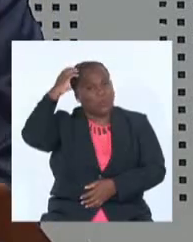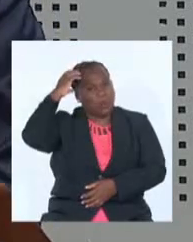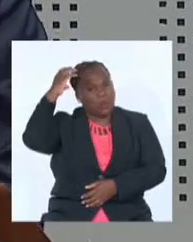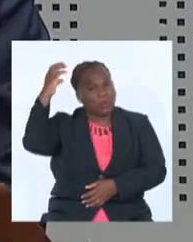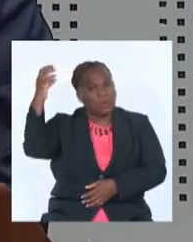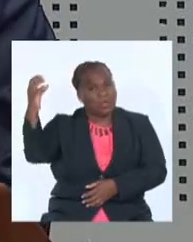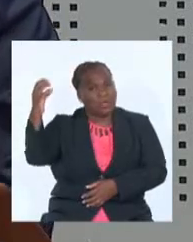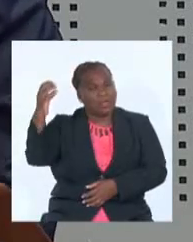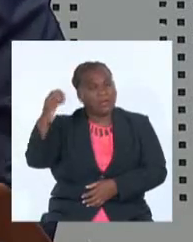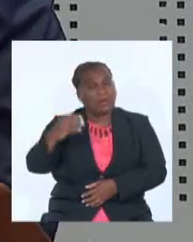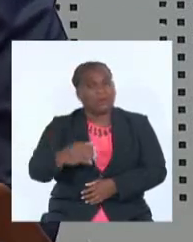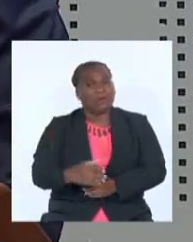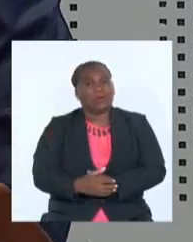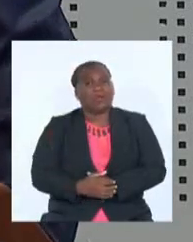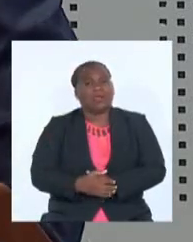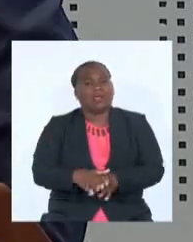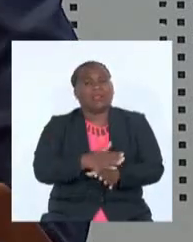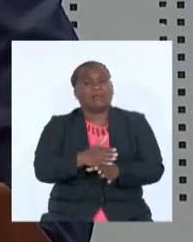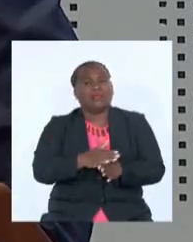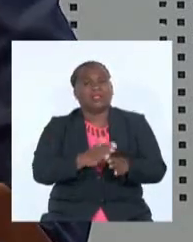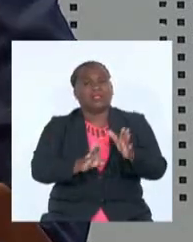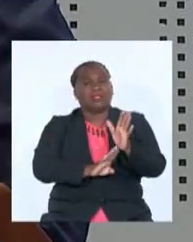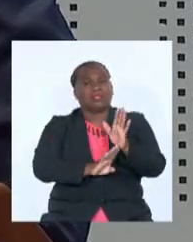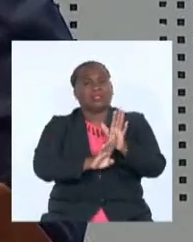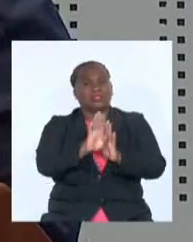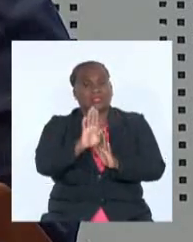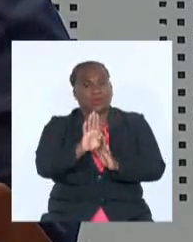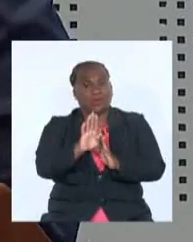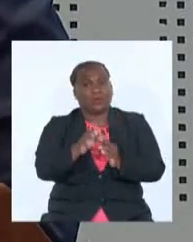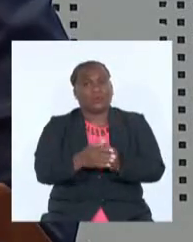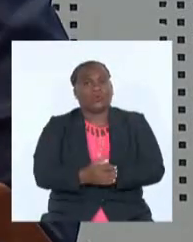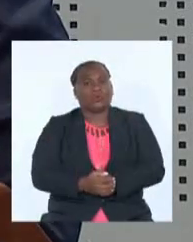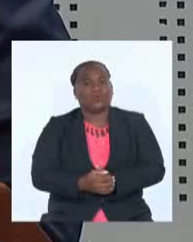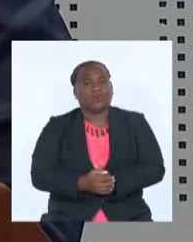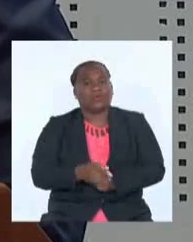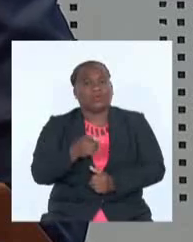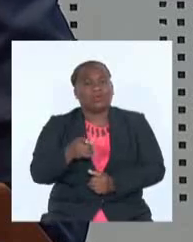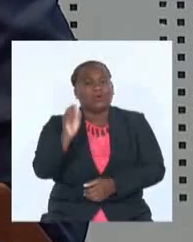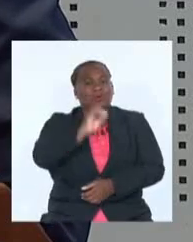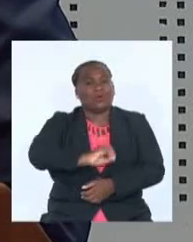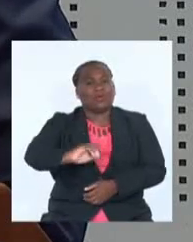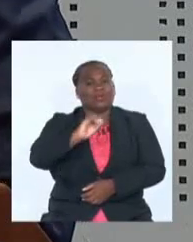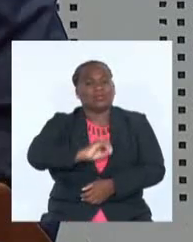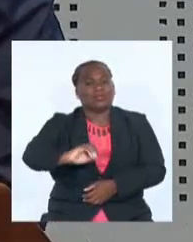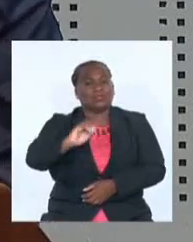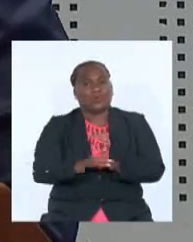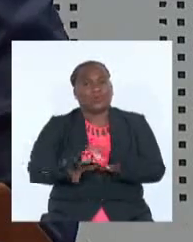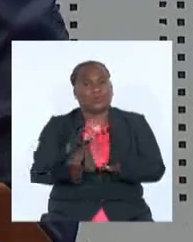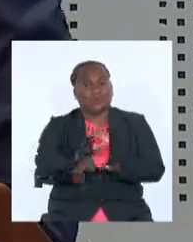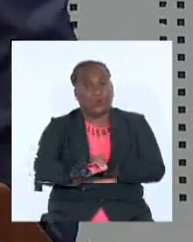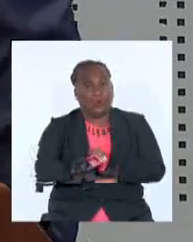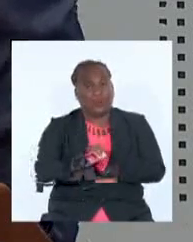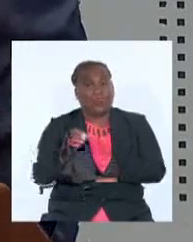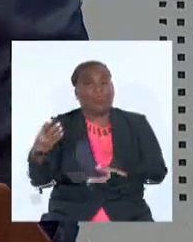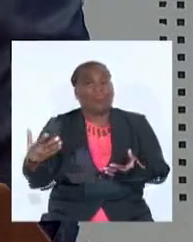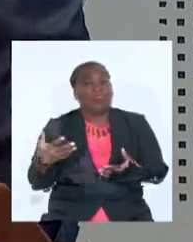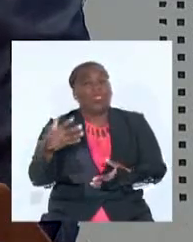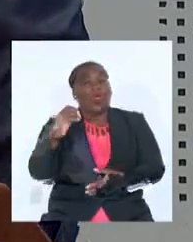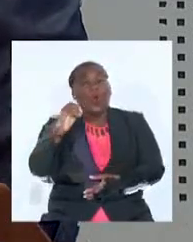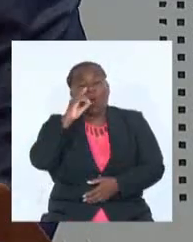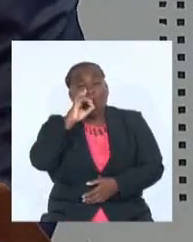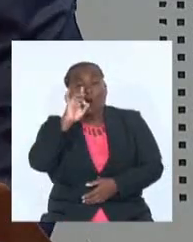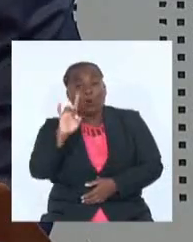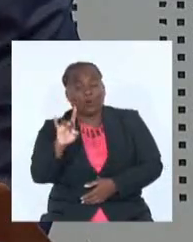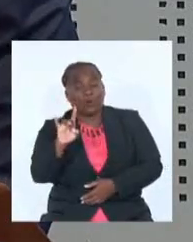em desenvolvimento no sistema multilateral das Organizações das Nações Unidas, tem vindo